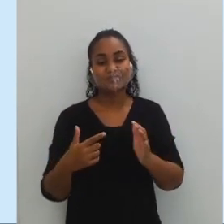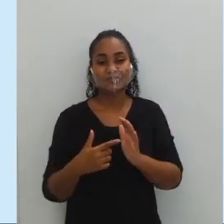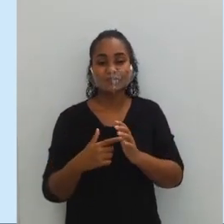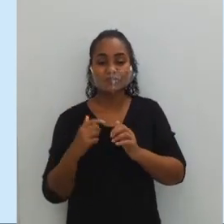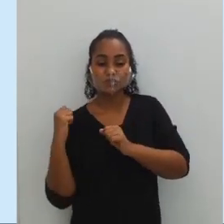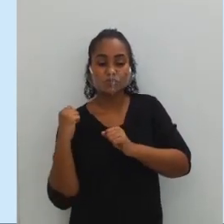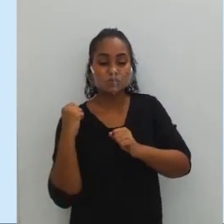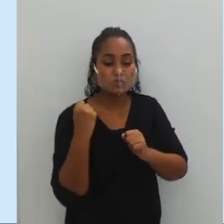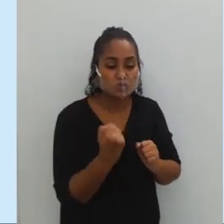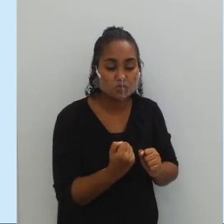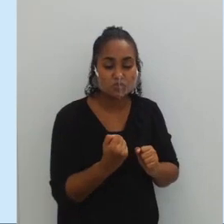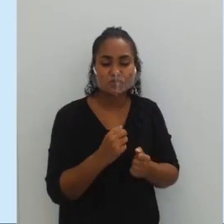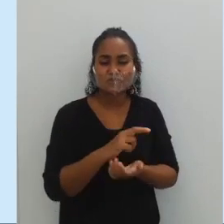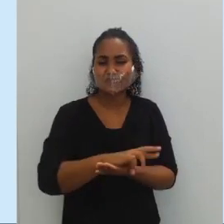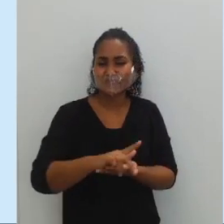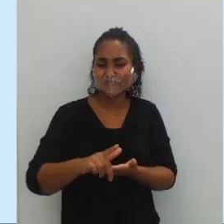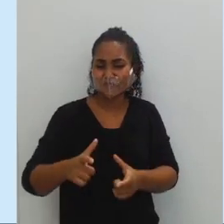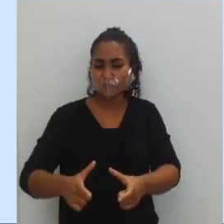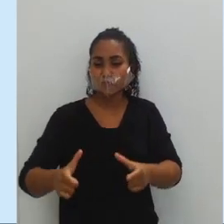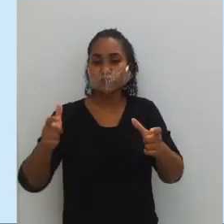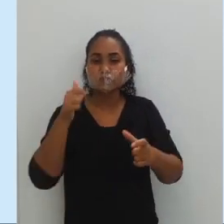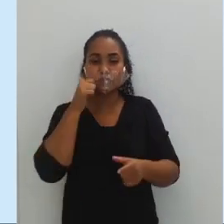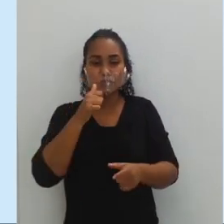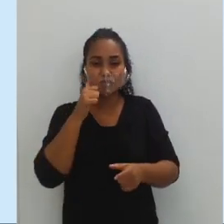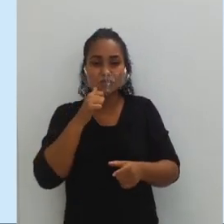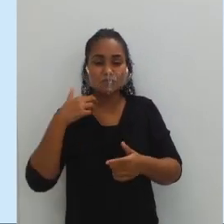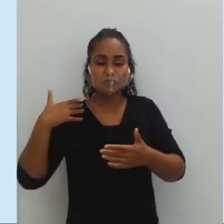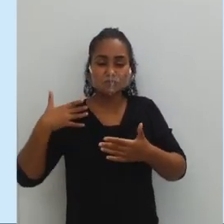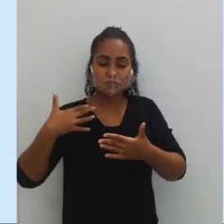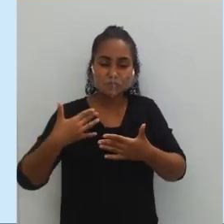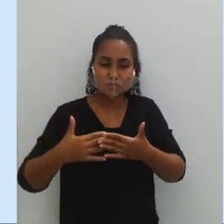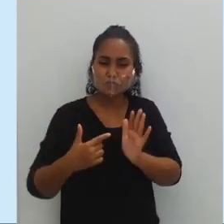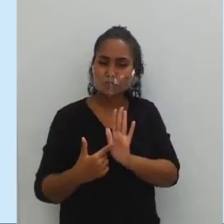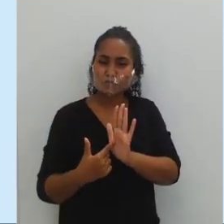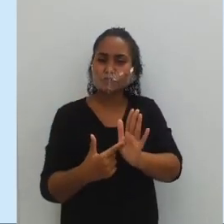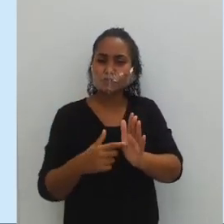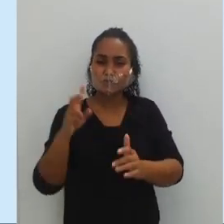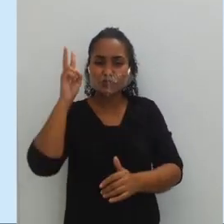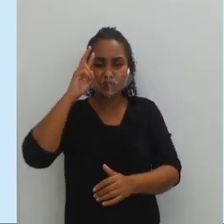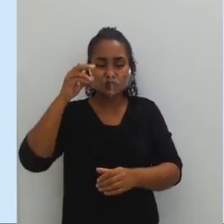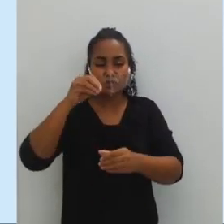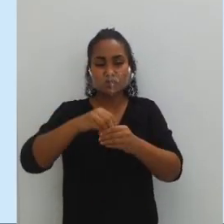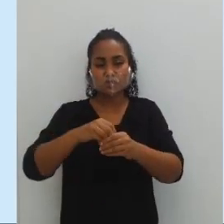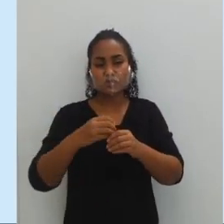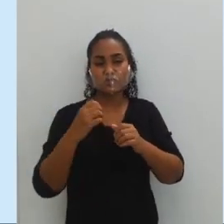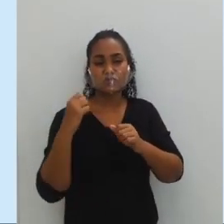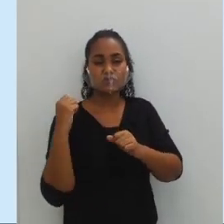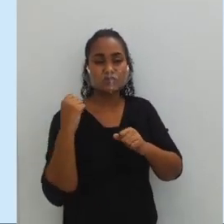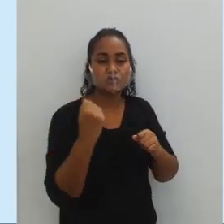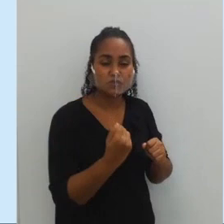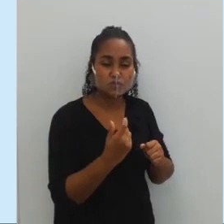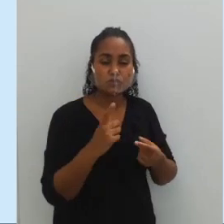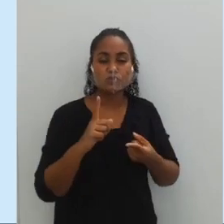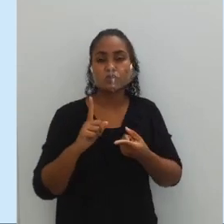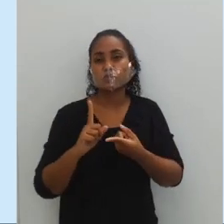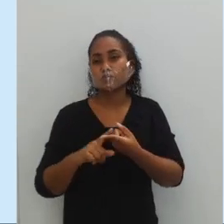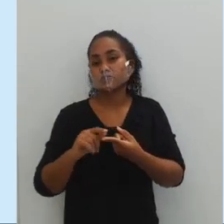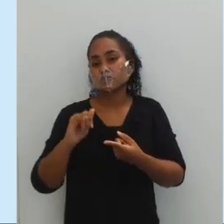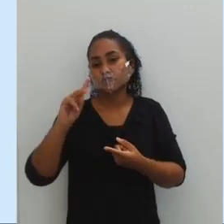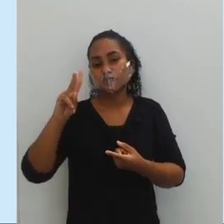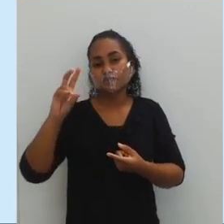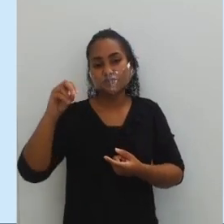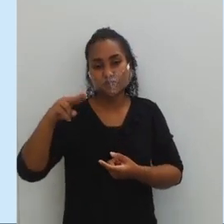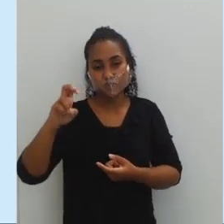no jiu-jitsu, várias mulheres fizeram e ainda fazem história dentro dessa luta, né? Então, por exemplo,